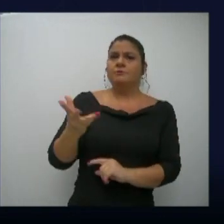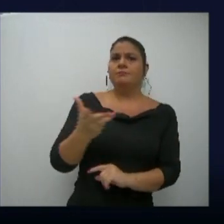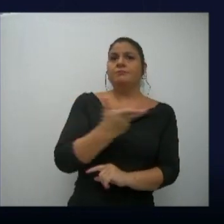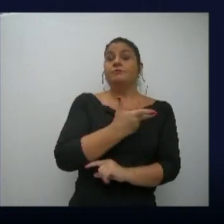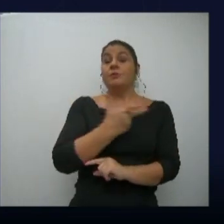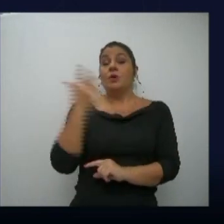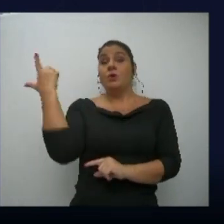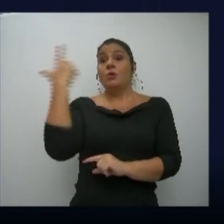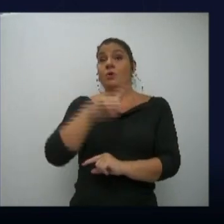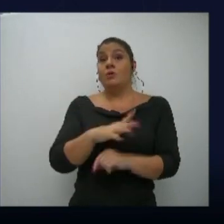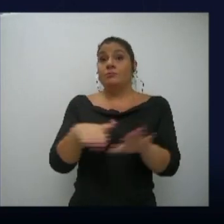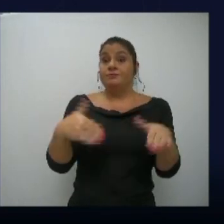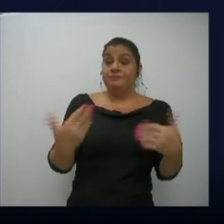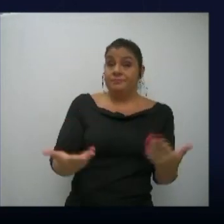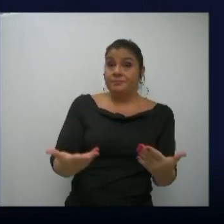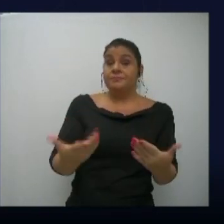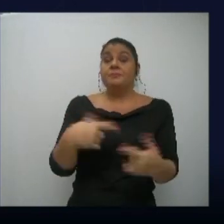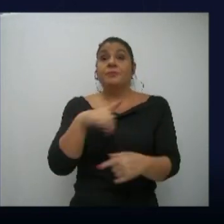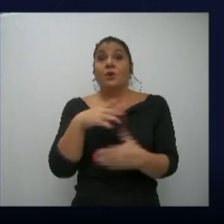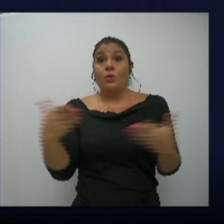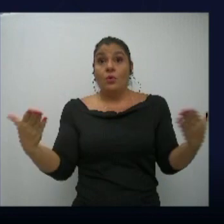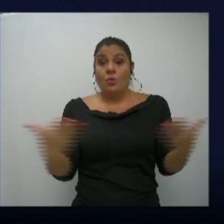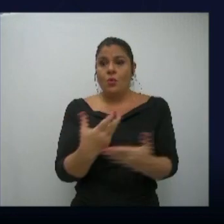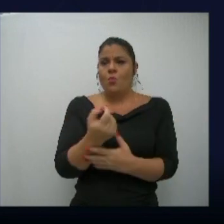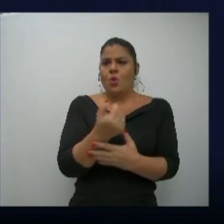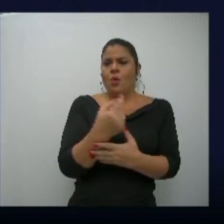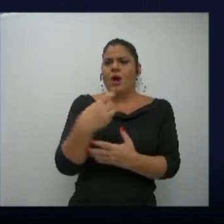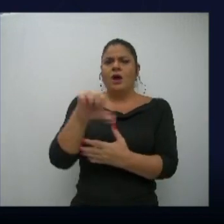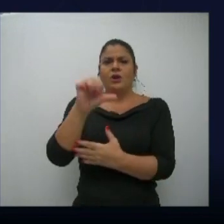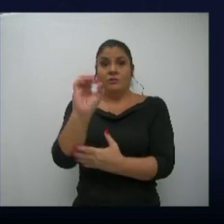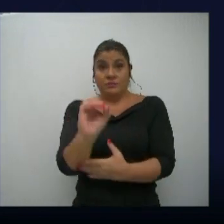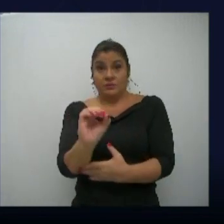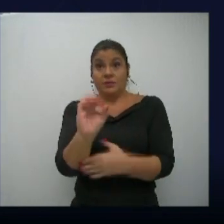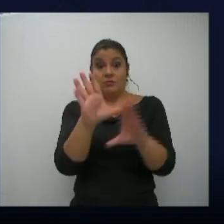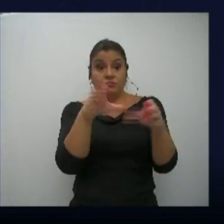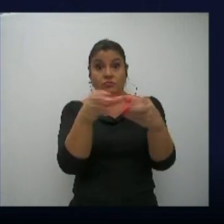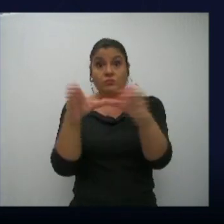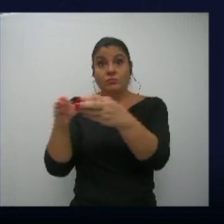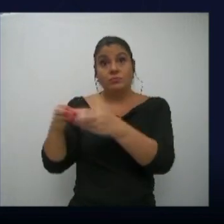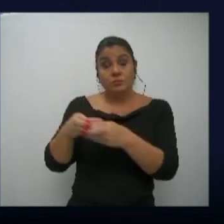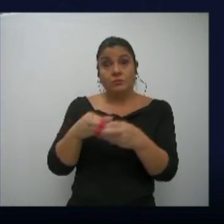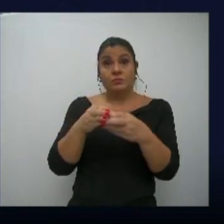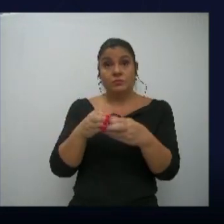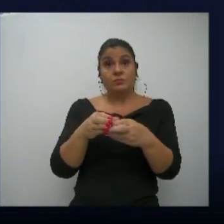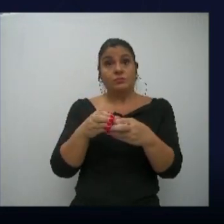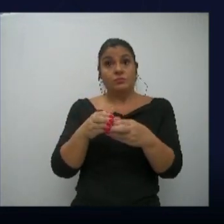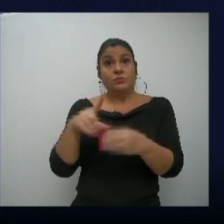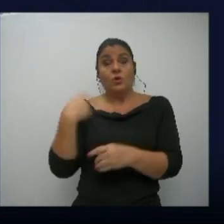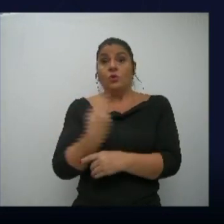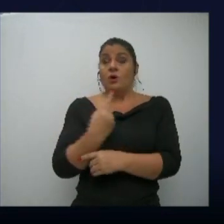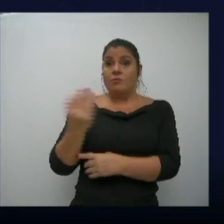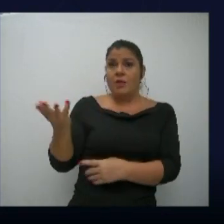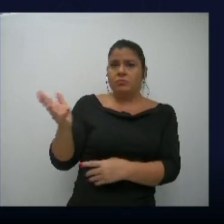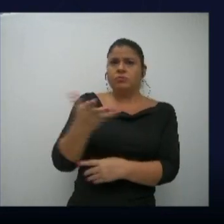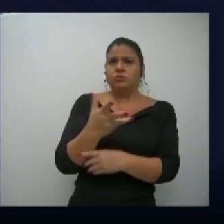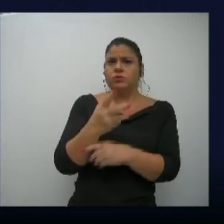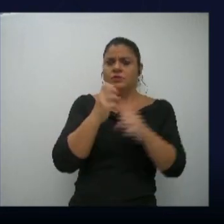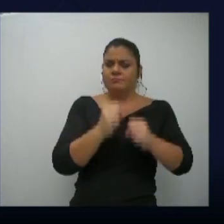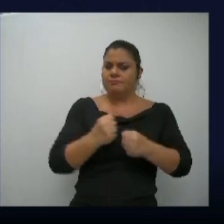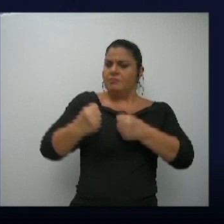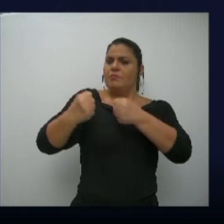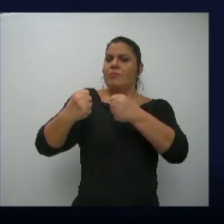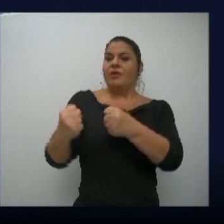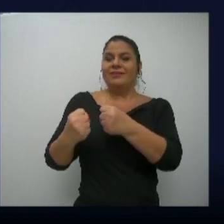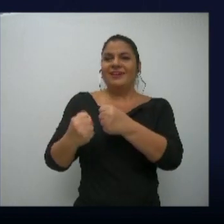chegar até que ele estágio Então a gente tem hoje na empresa são quase noventa e quads isso nos deixa muito ágil isso empodera